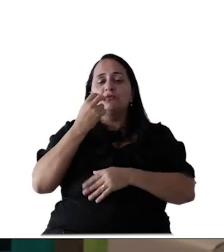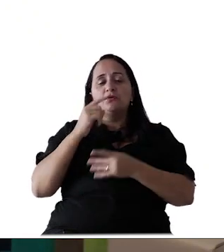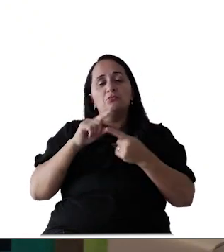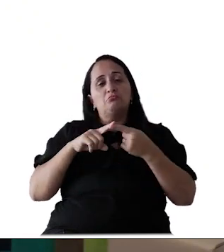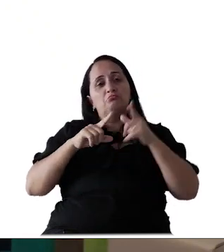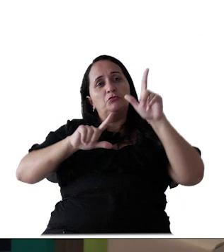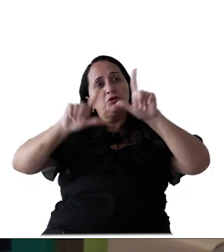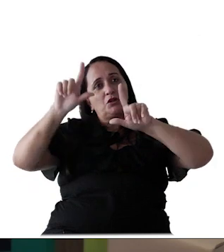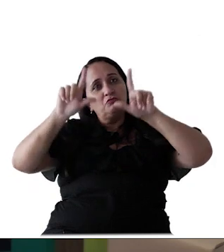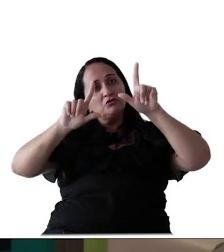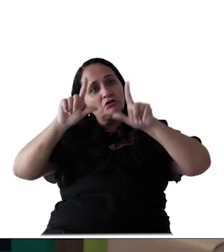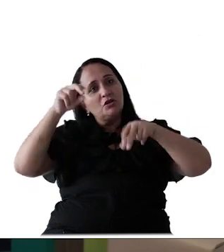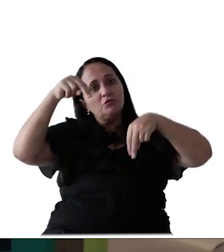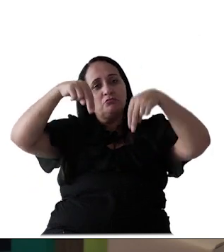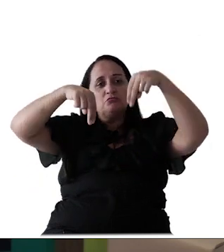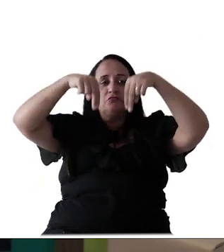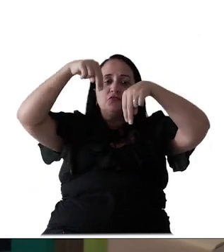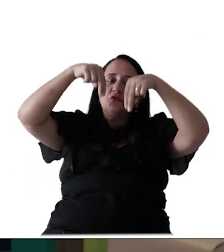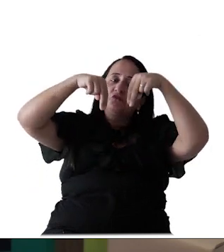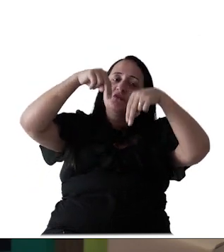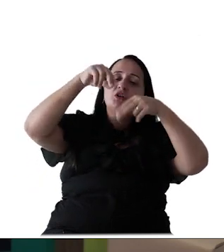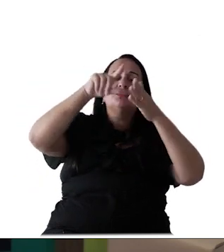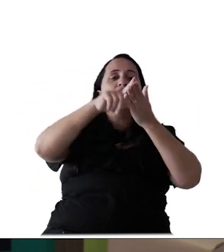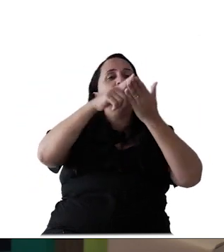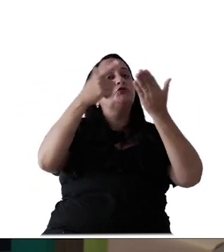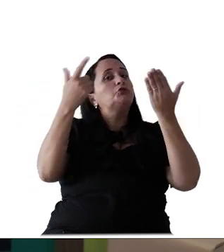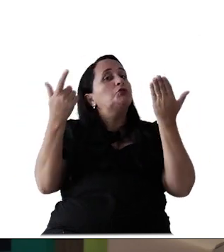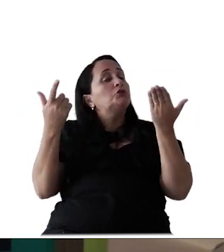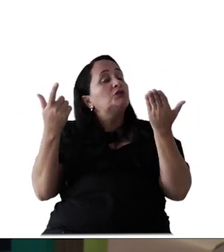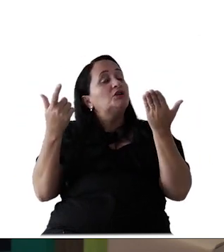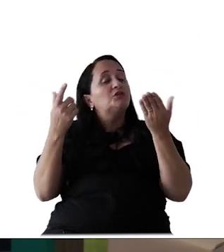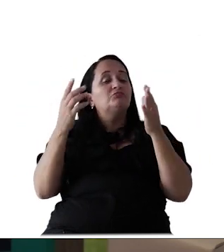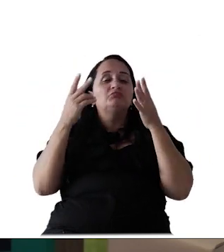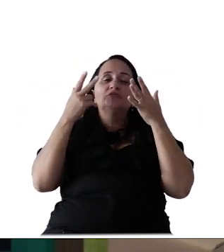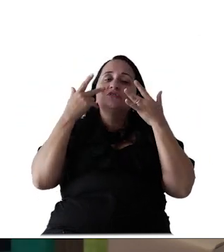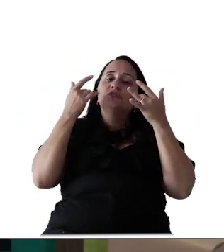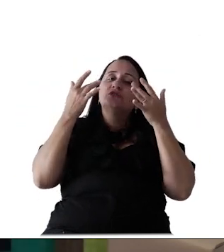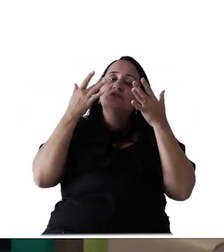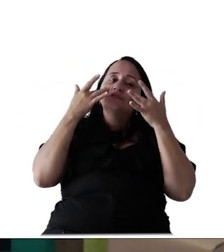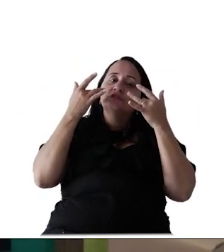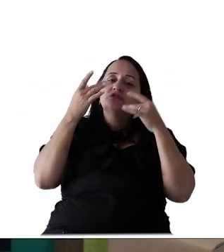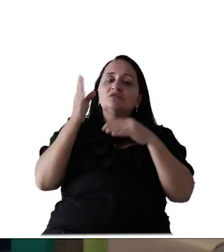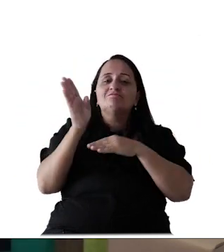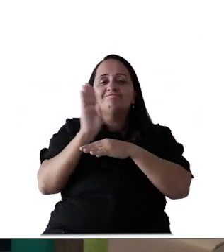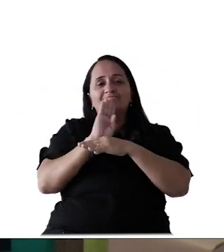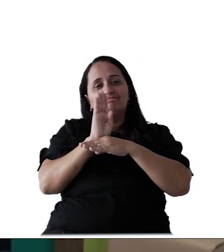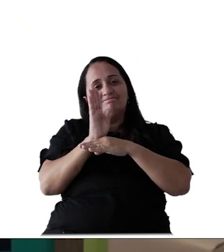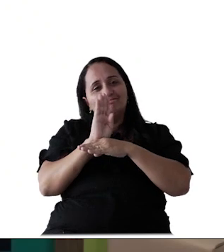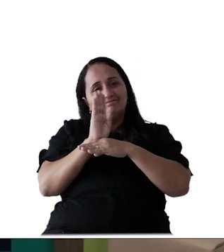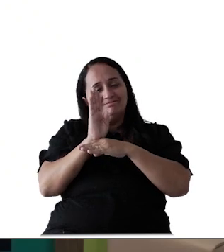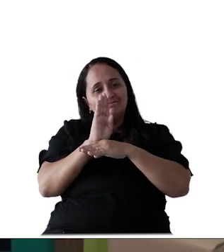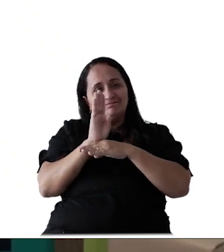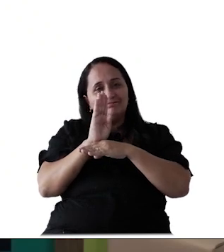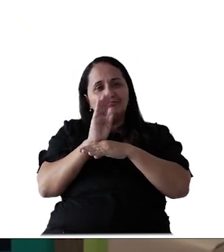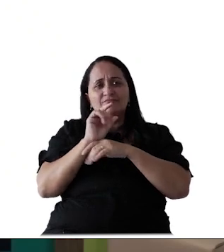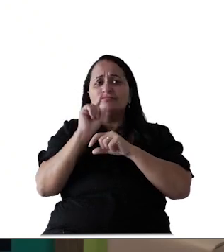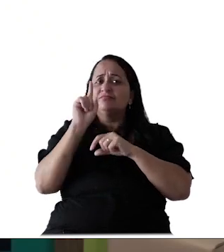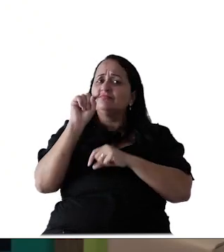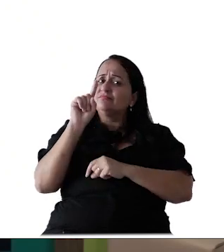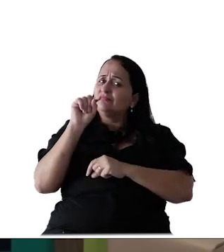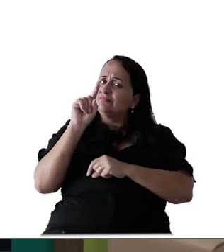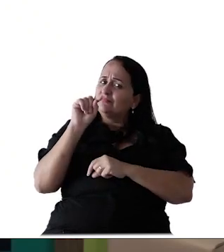jornal televisivo, isso mesmo, o teatro, o cinema, são momentos de